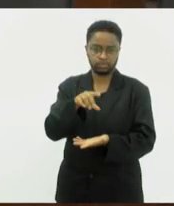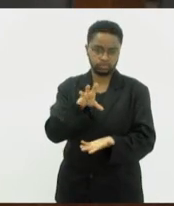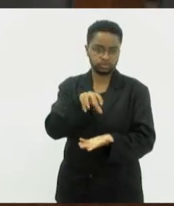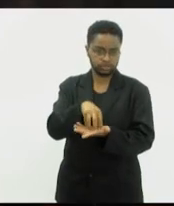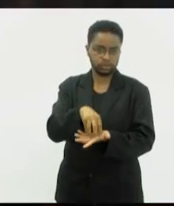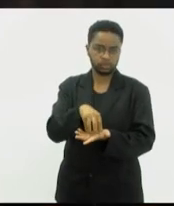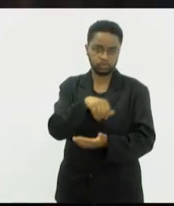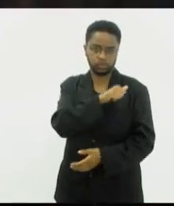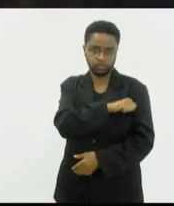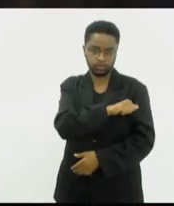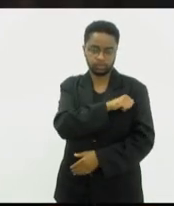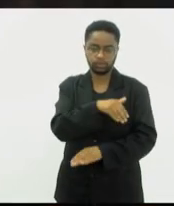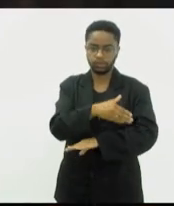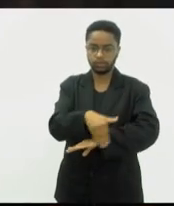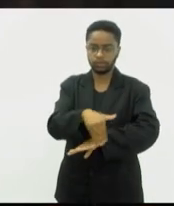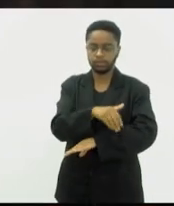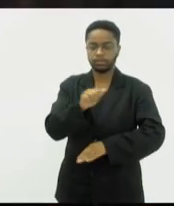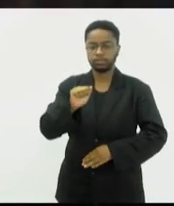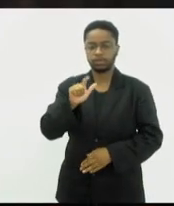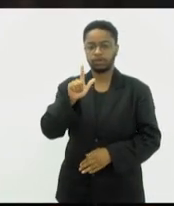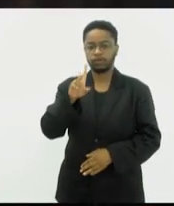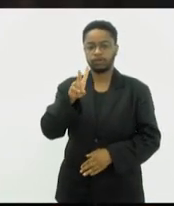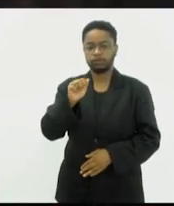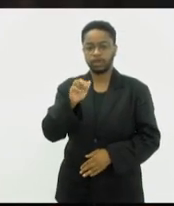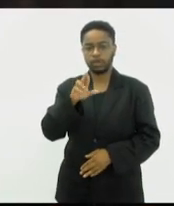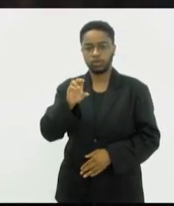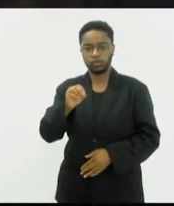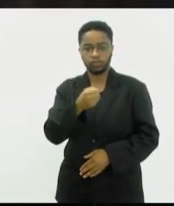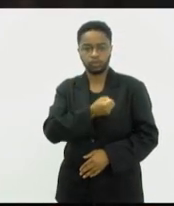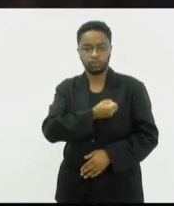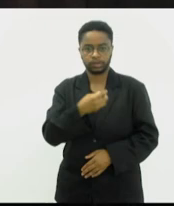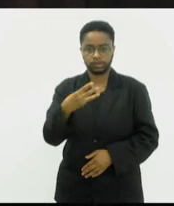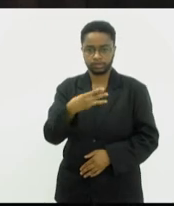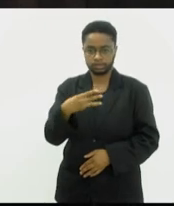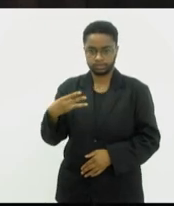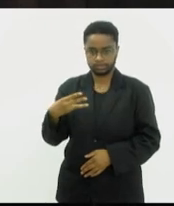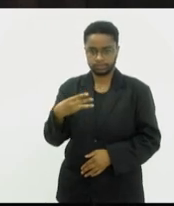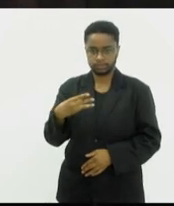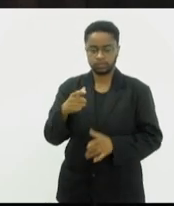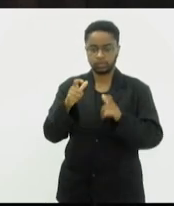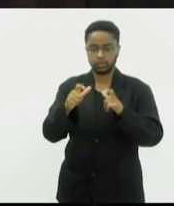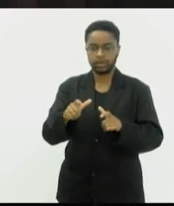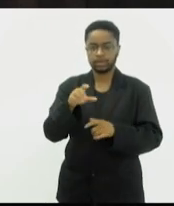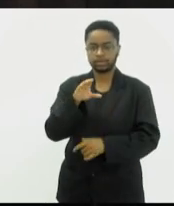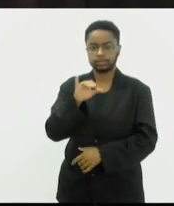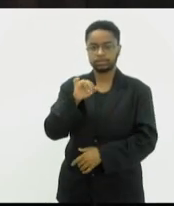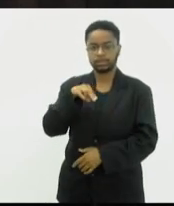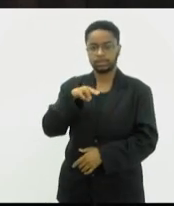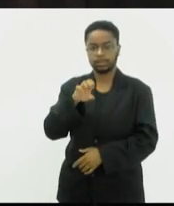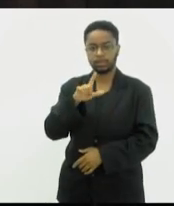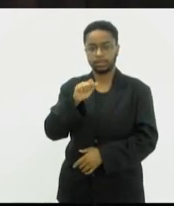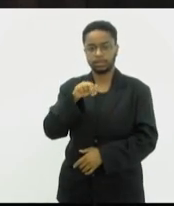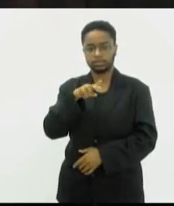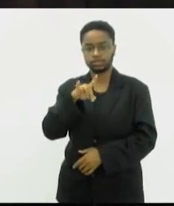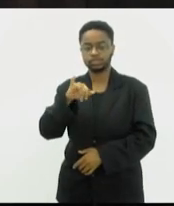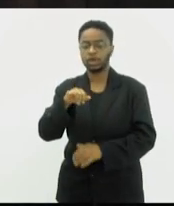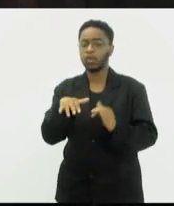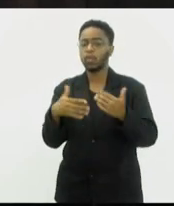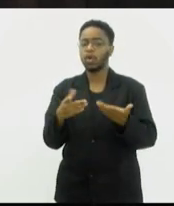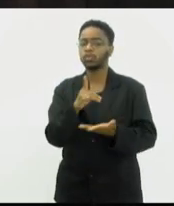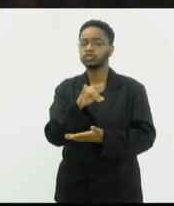aqui no centro, na rua Álvaro Alvim, 33, na Cilelândia. E a data do